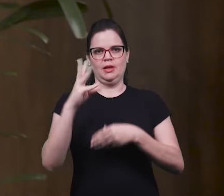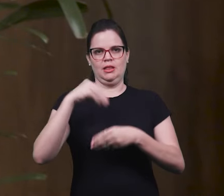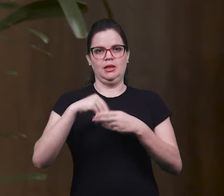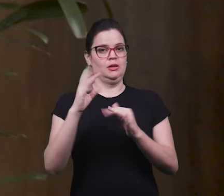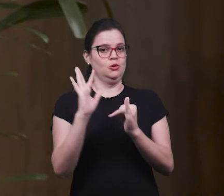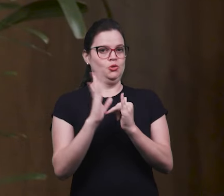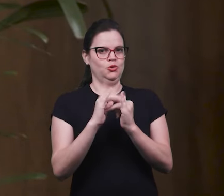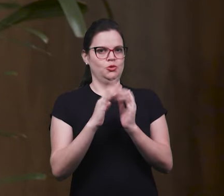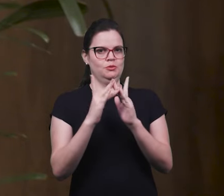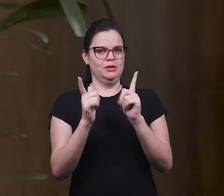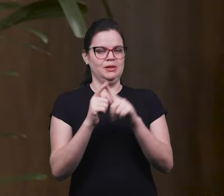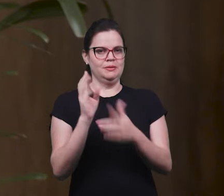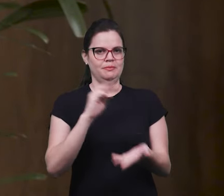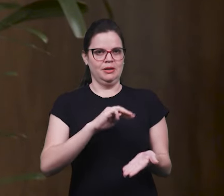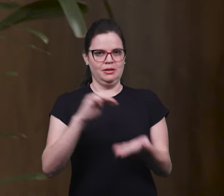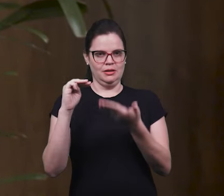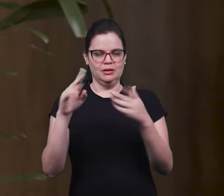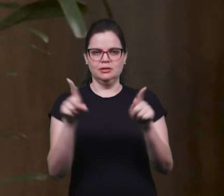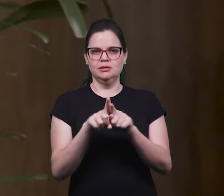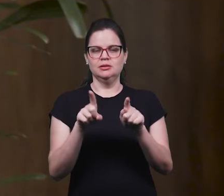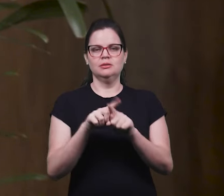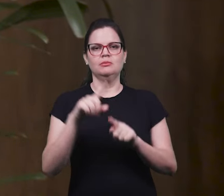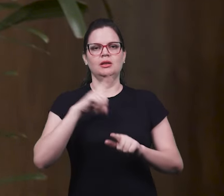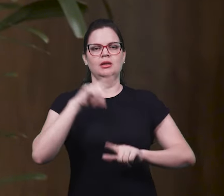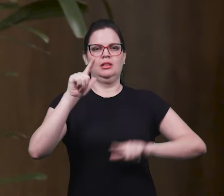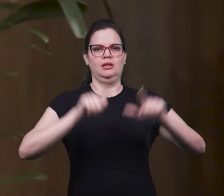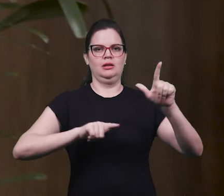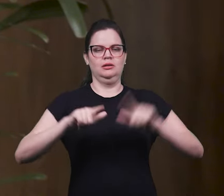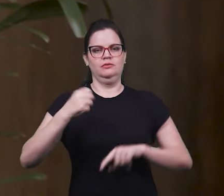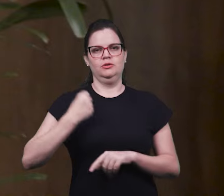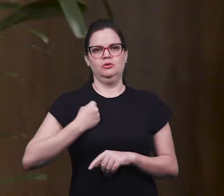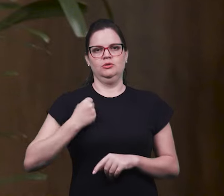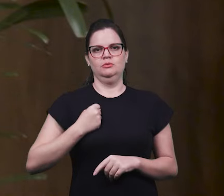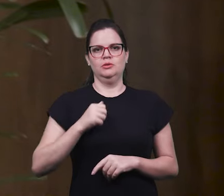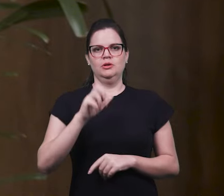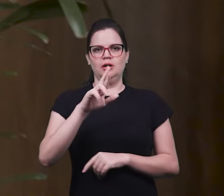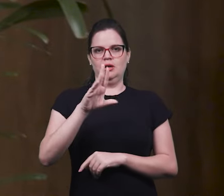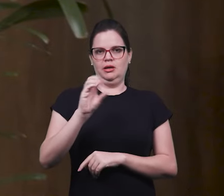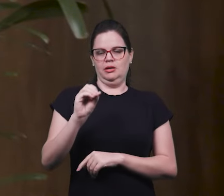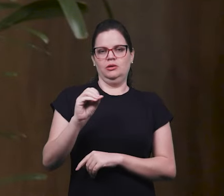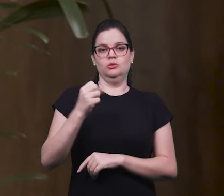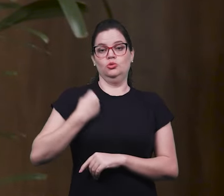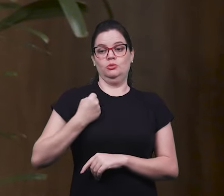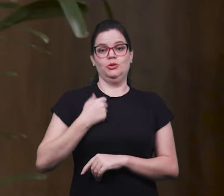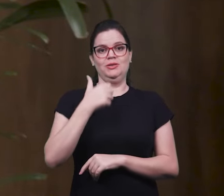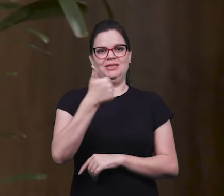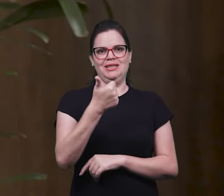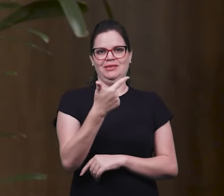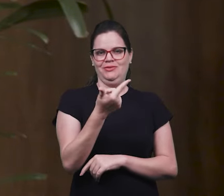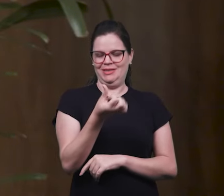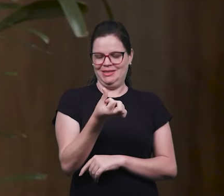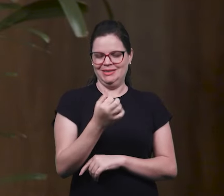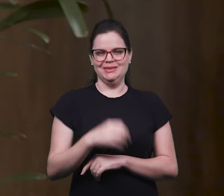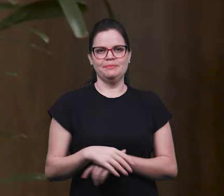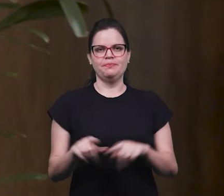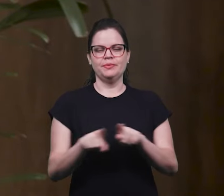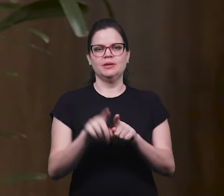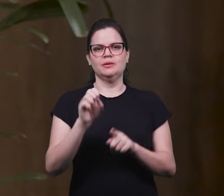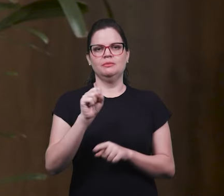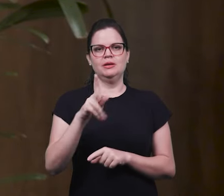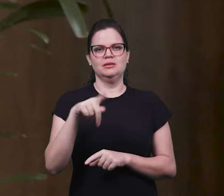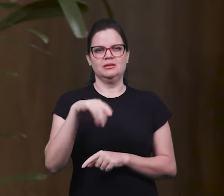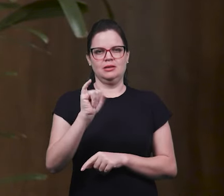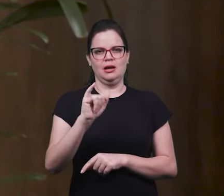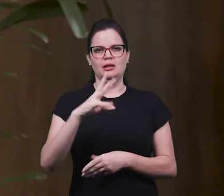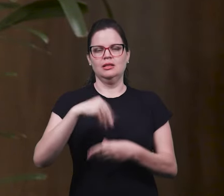do YouTube da igreja como também pelos canais de televisão pela TV ro no canal 126 e pela SKY